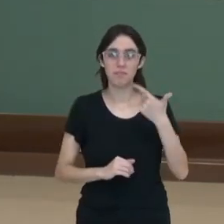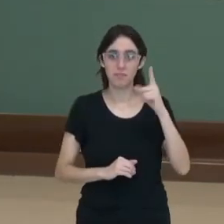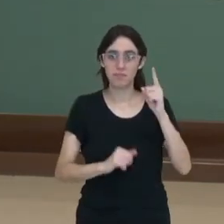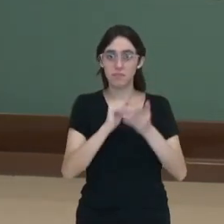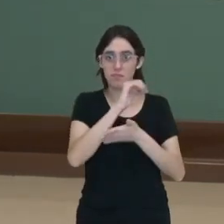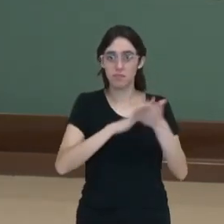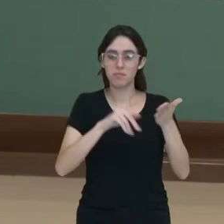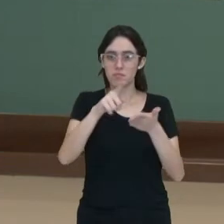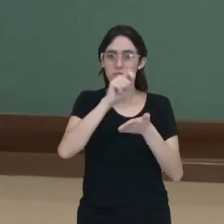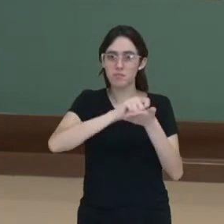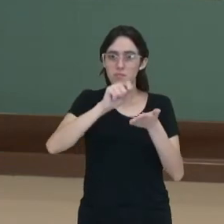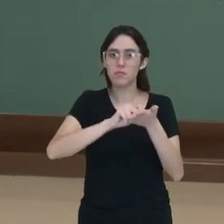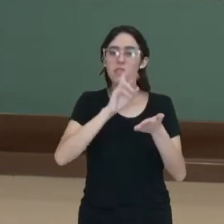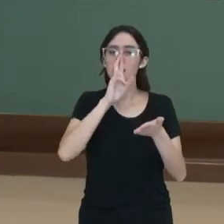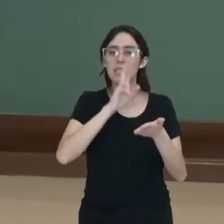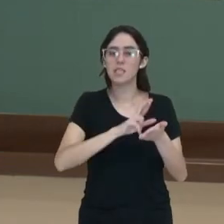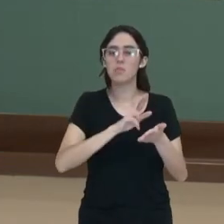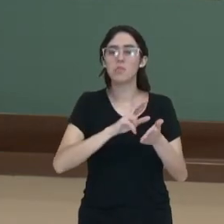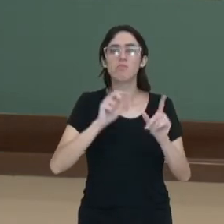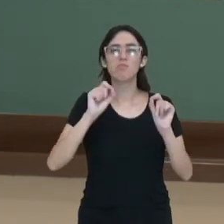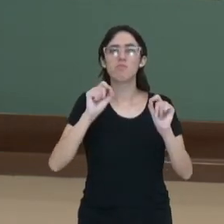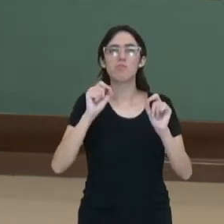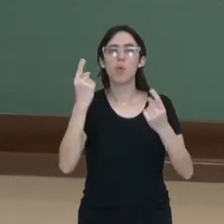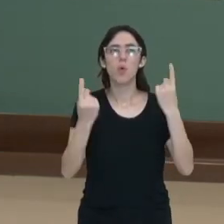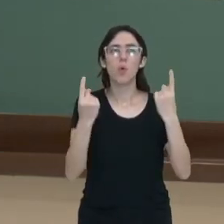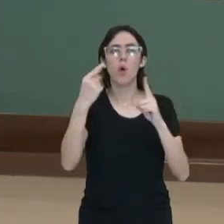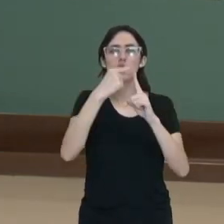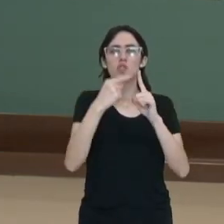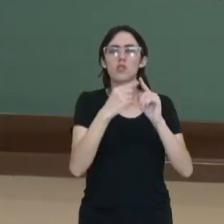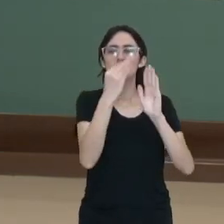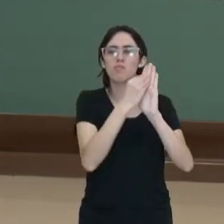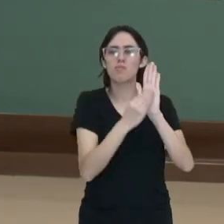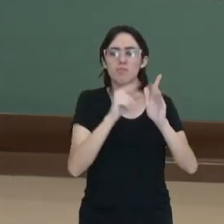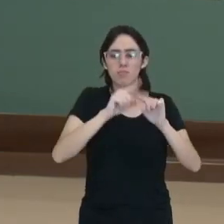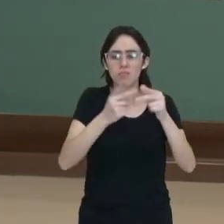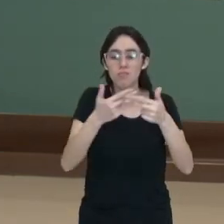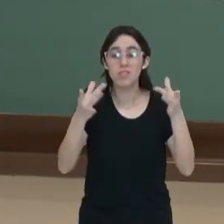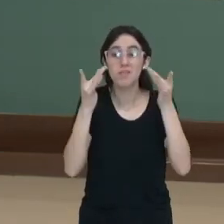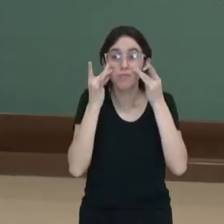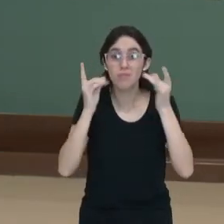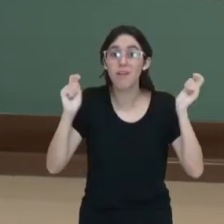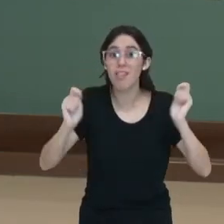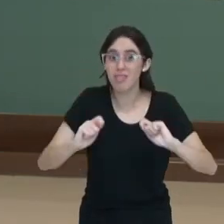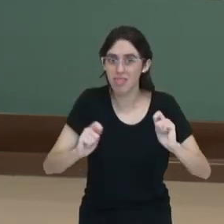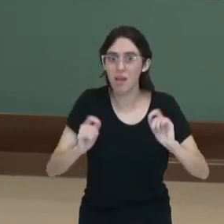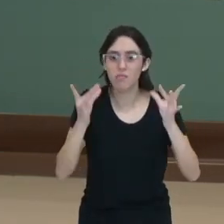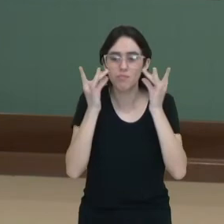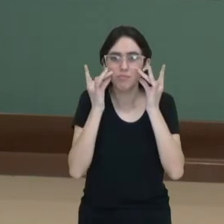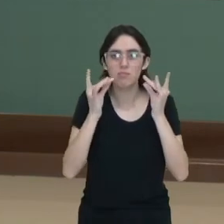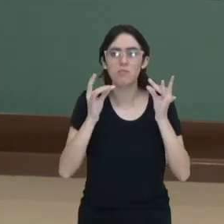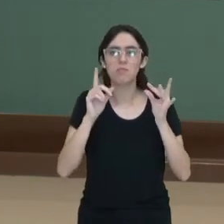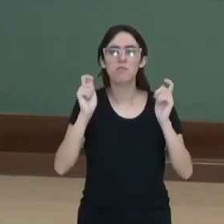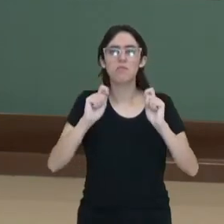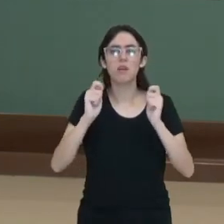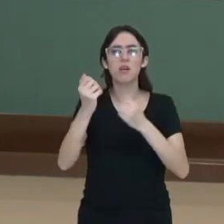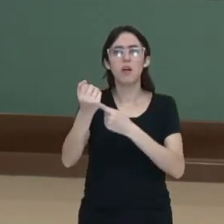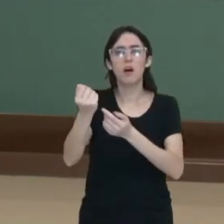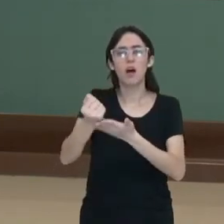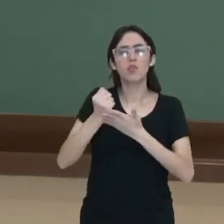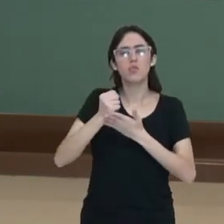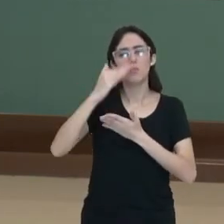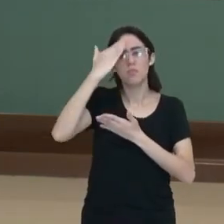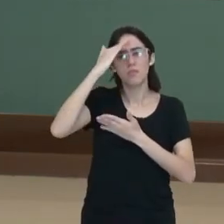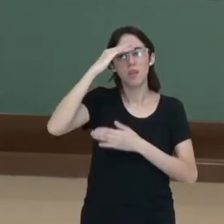seu caderno e responda. Quais os tipos de fontes materiais nos permite compreender e analisar